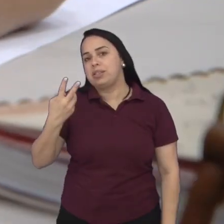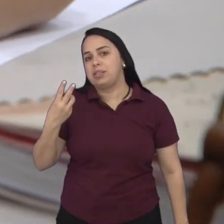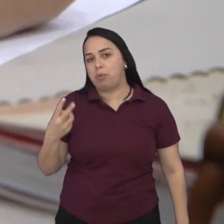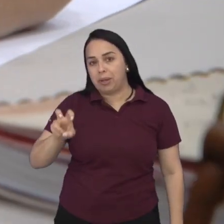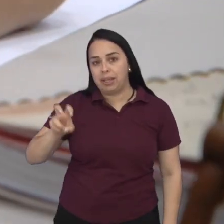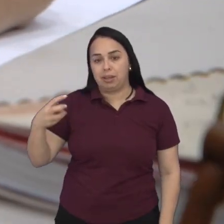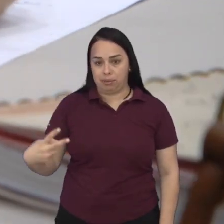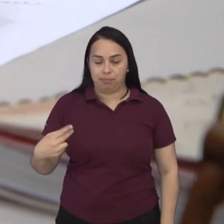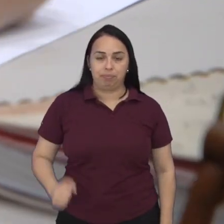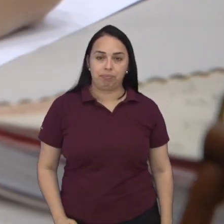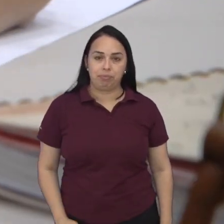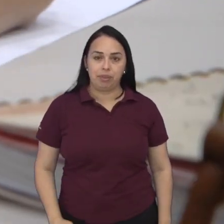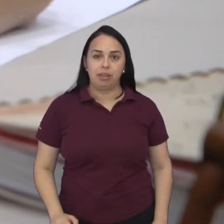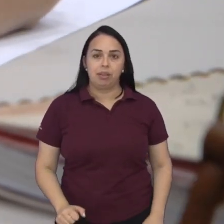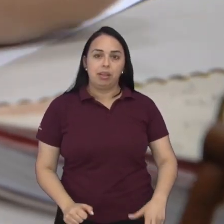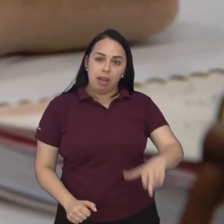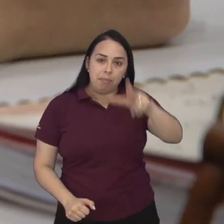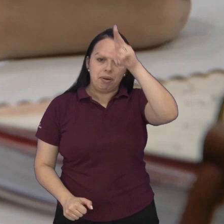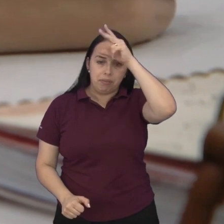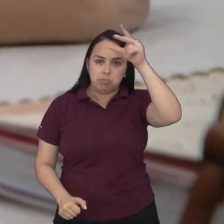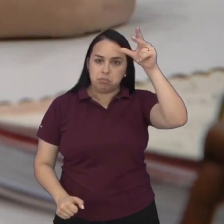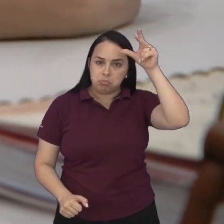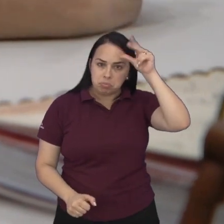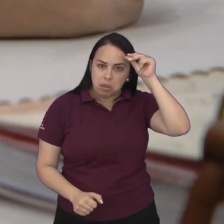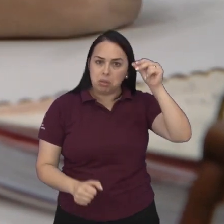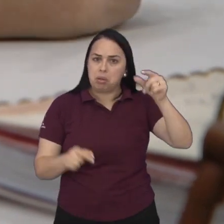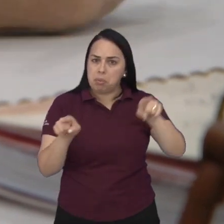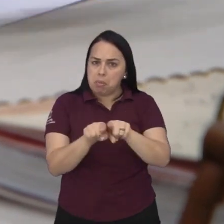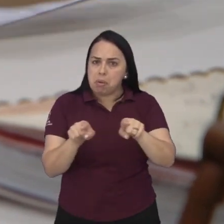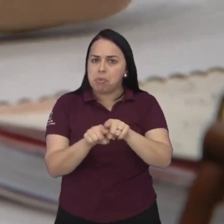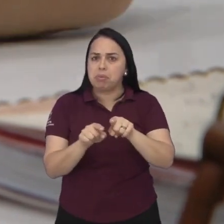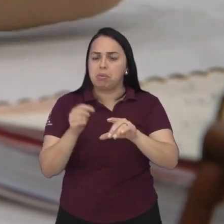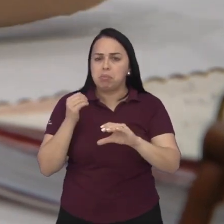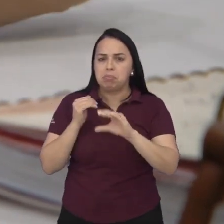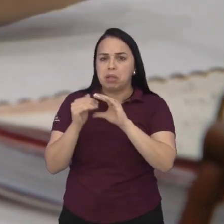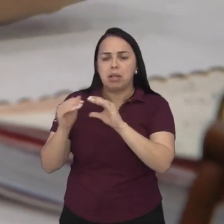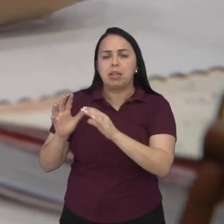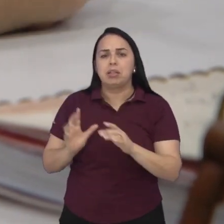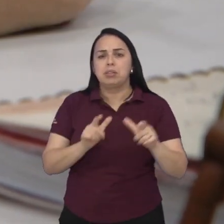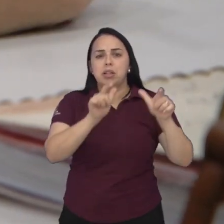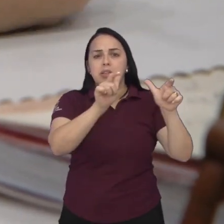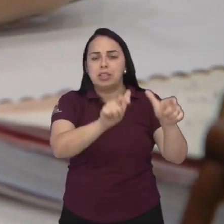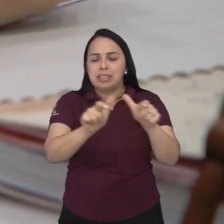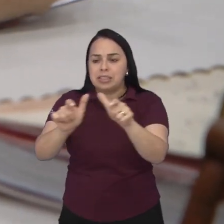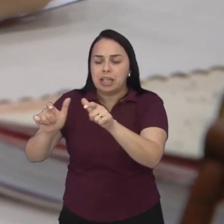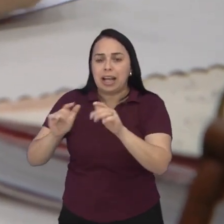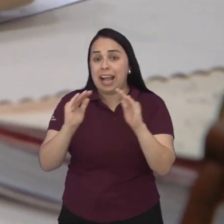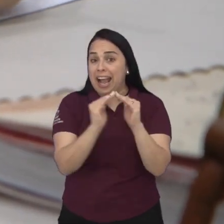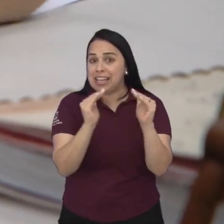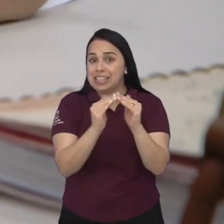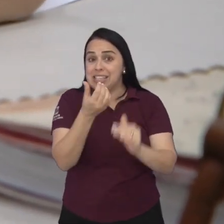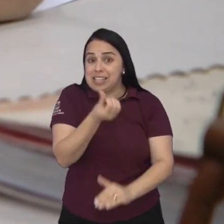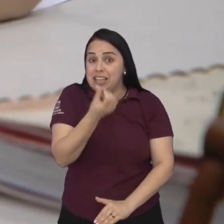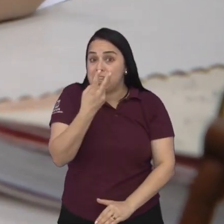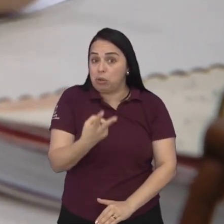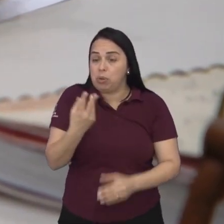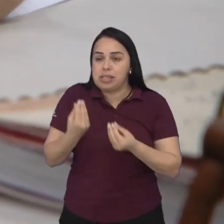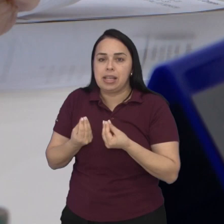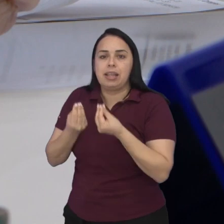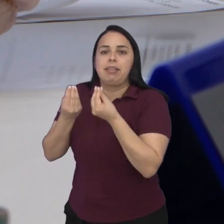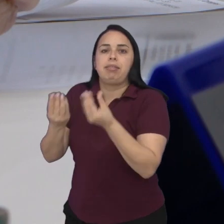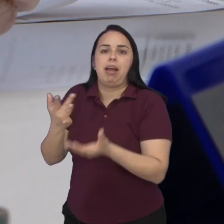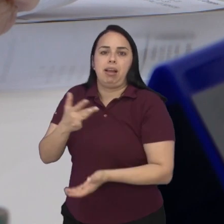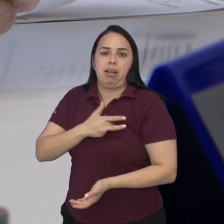autoria do Poder Executivo, outra proposta aprovada autoriza a doação de 62 unidades habitacionais de interesse